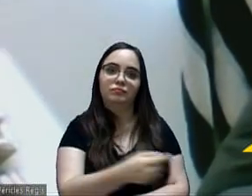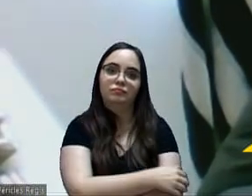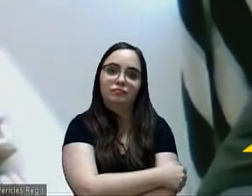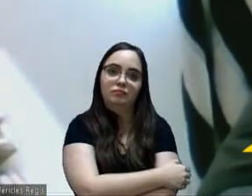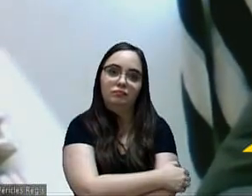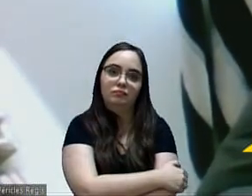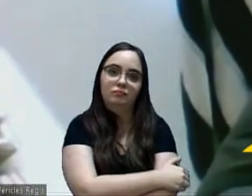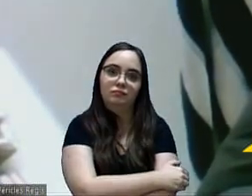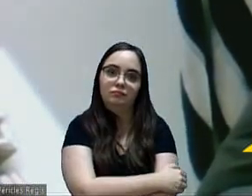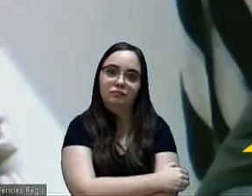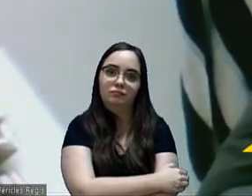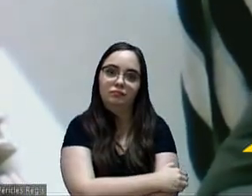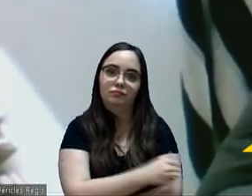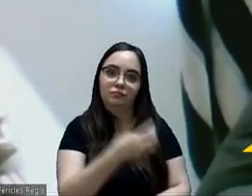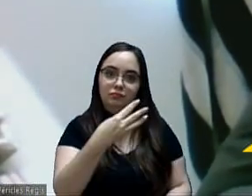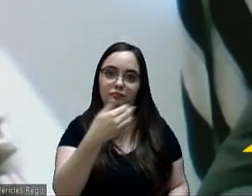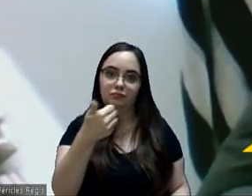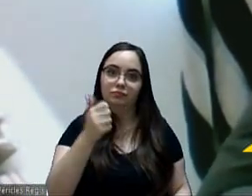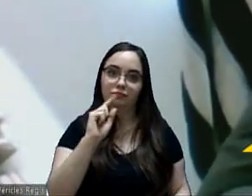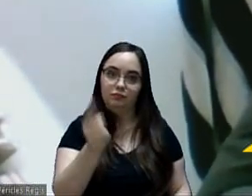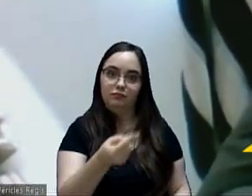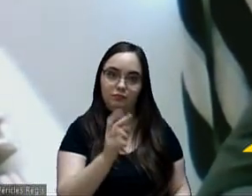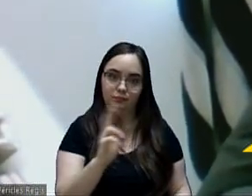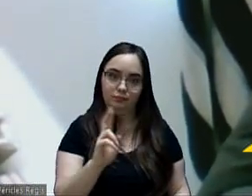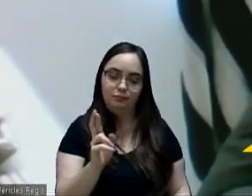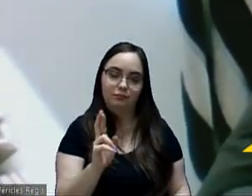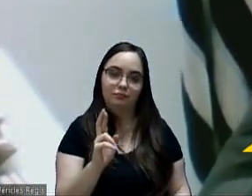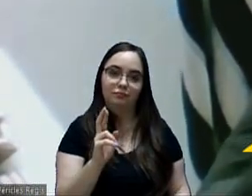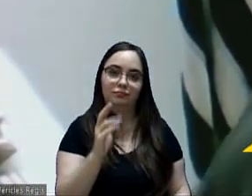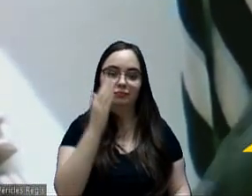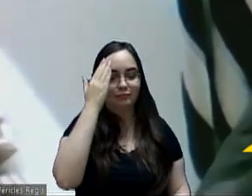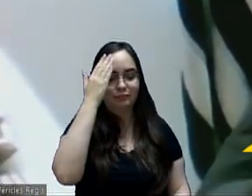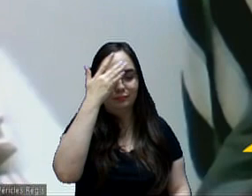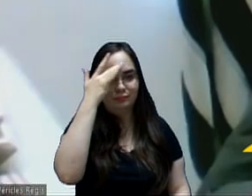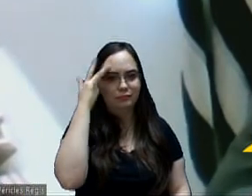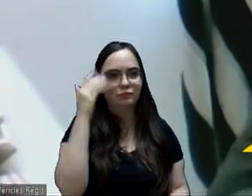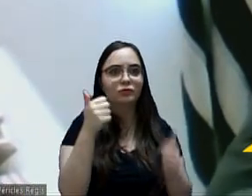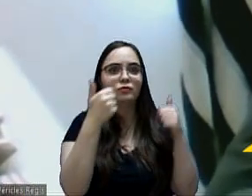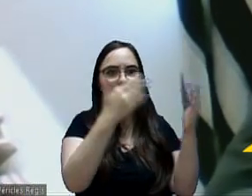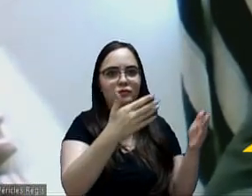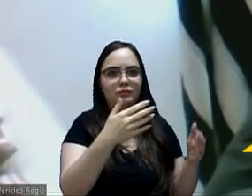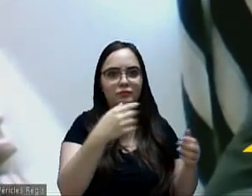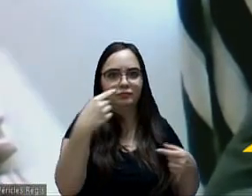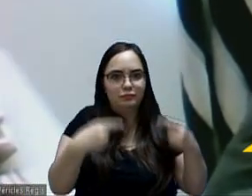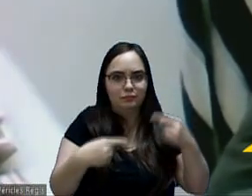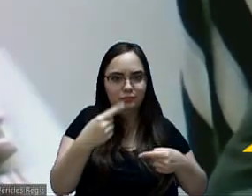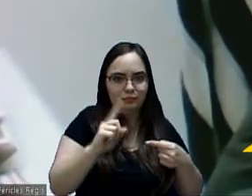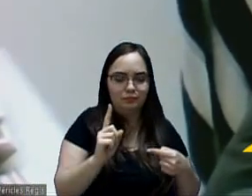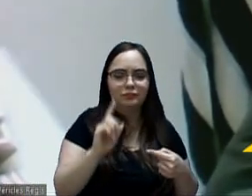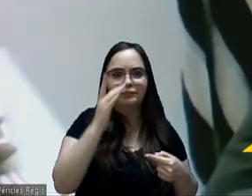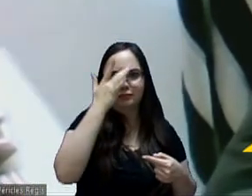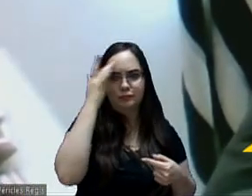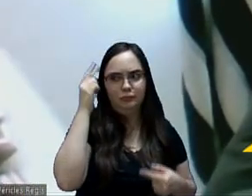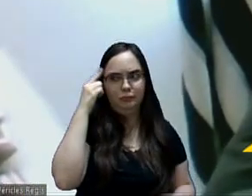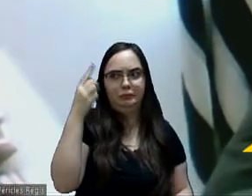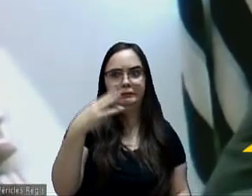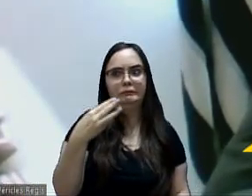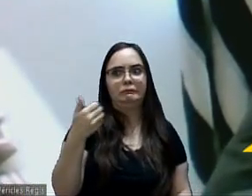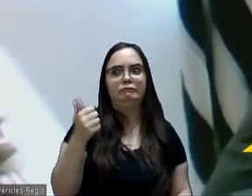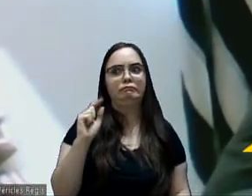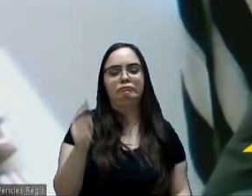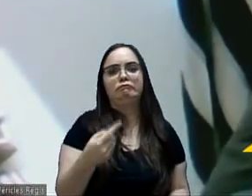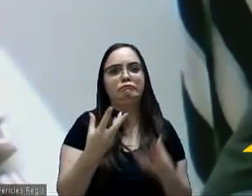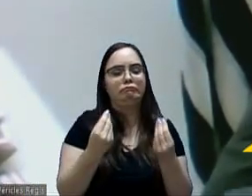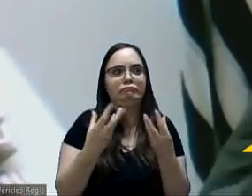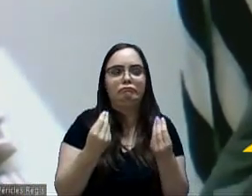que para quem não é do meio público, né, quem não mexe com orçamento de cidade, parece realmente muito dinheiro,